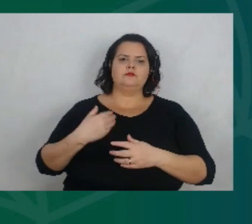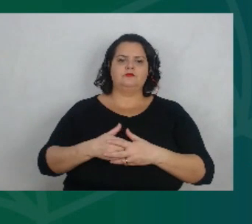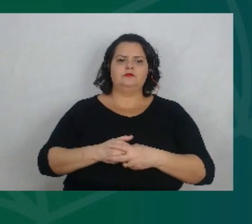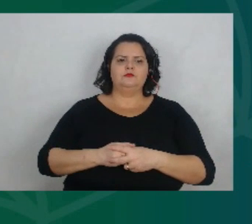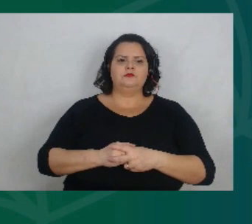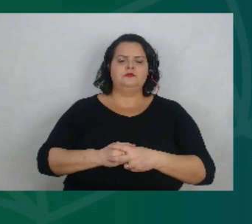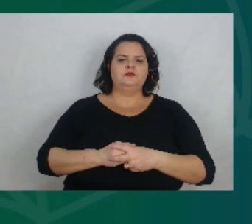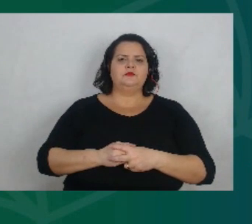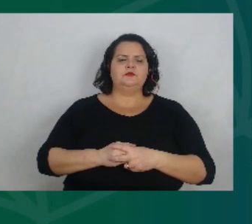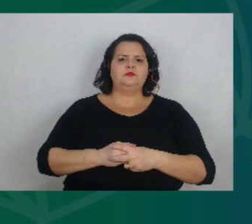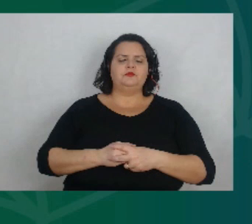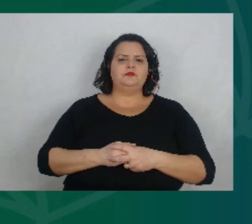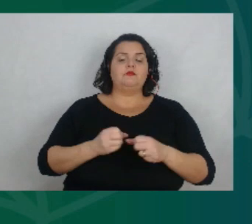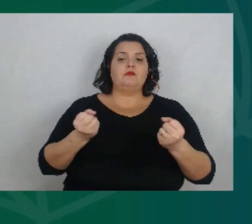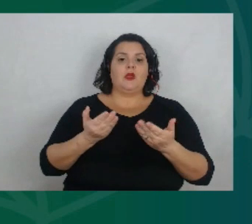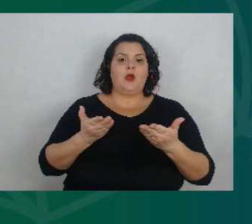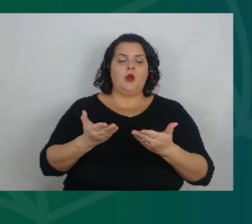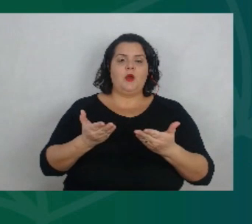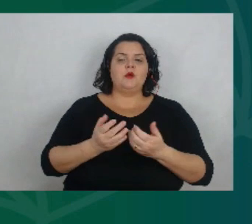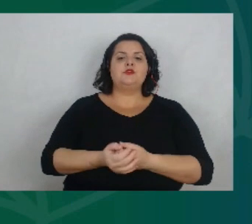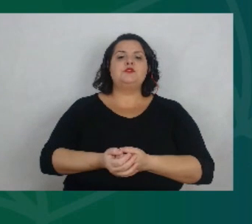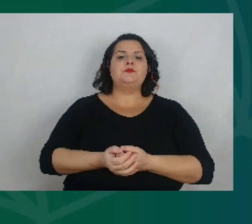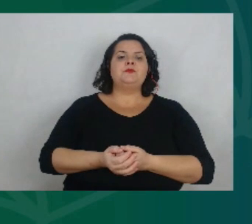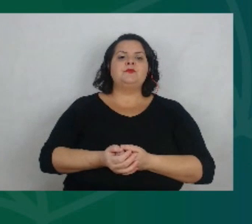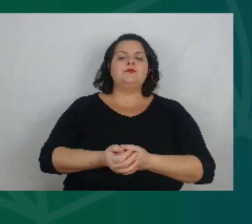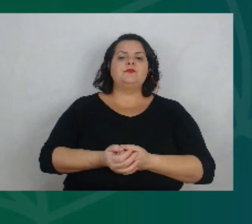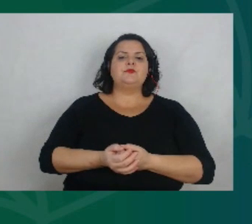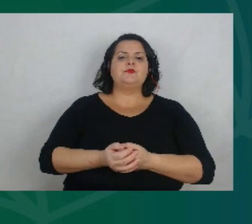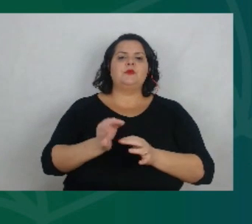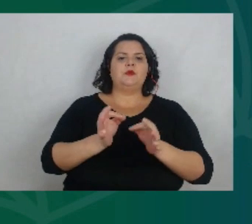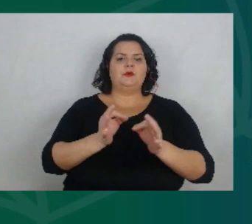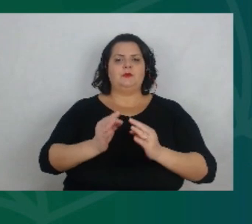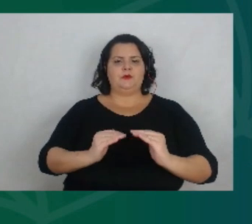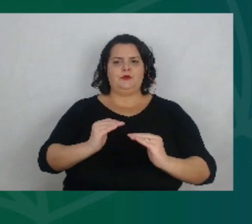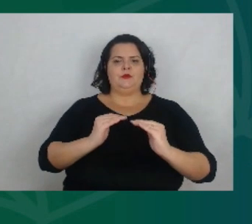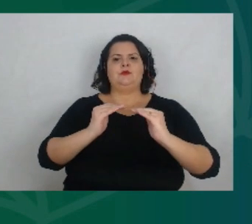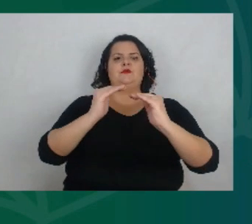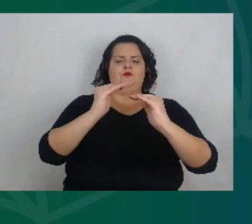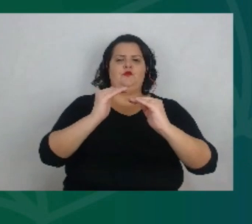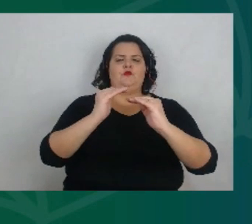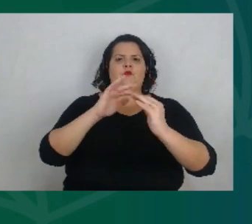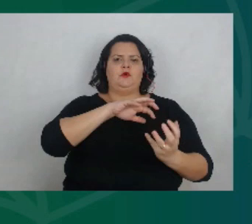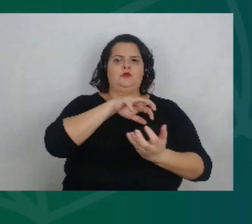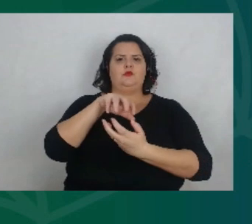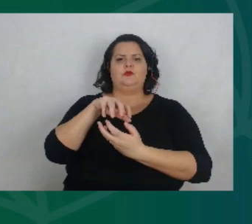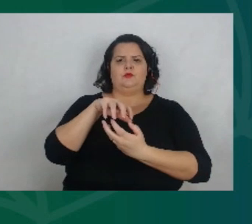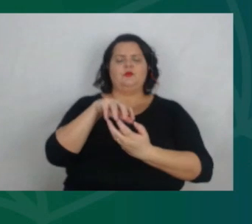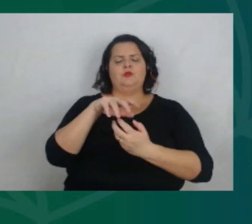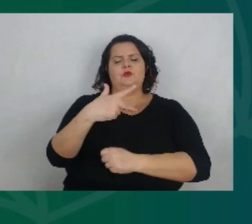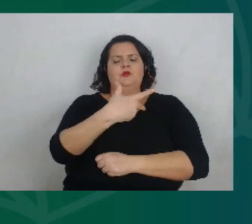Hoje, então, no Plano de Desenvolvimento Global da Vacina Oxford, nós vamos